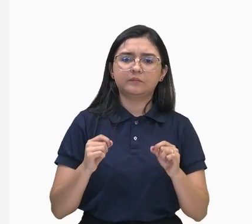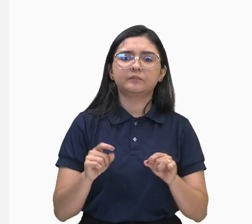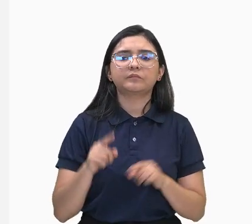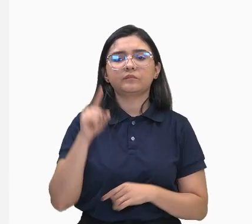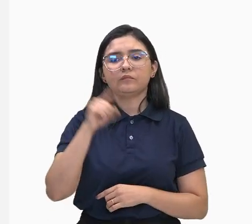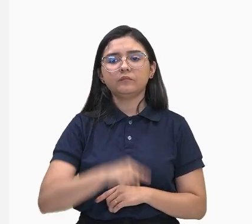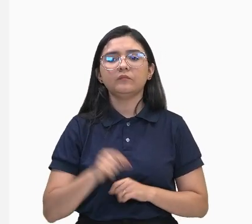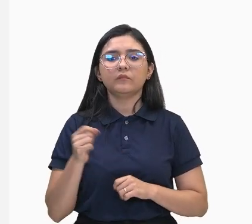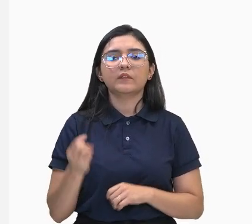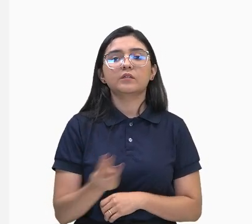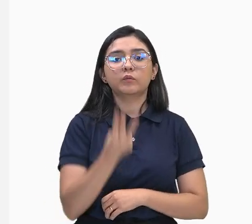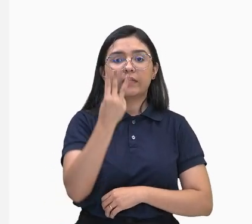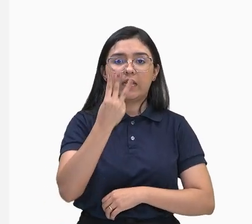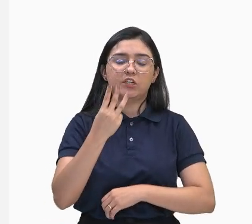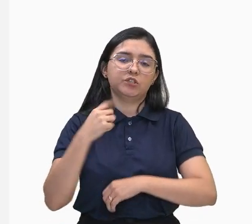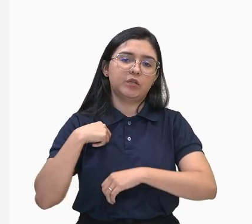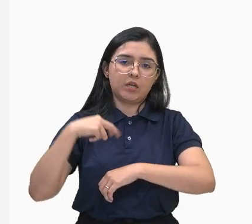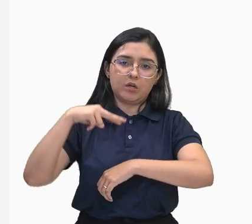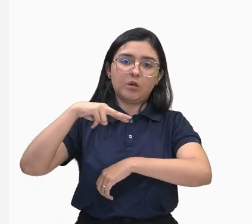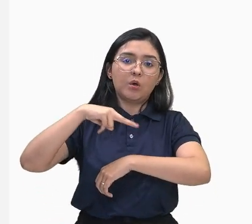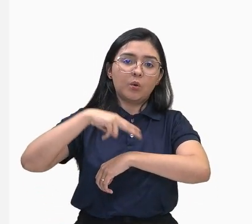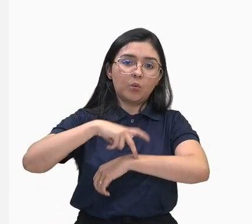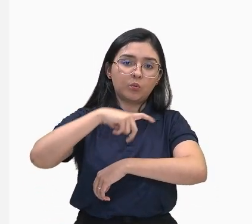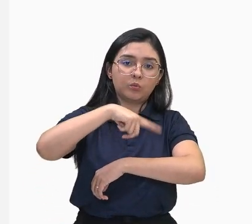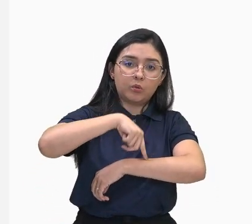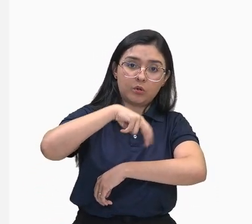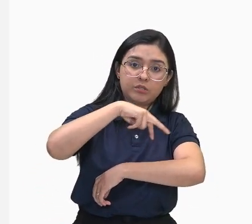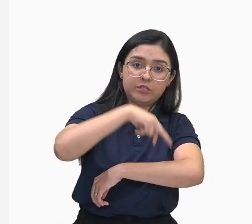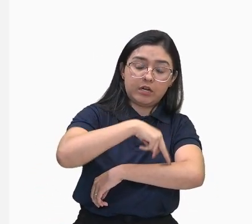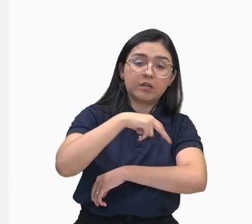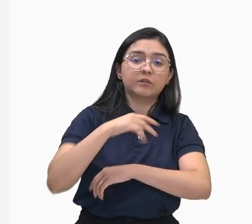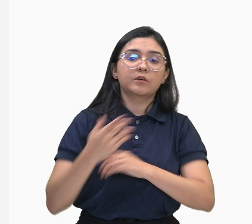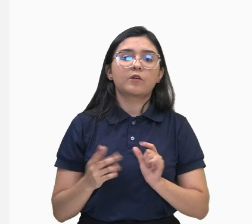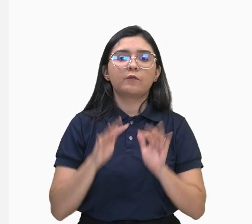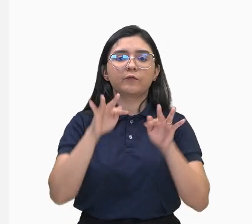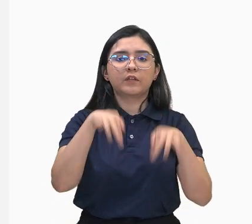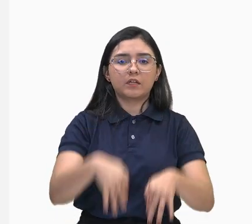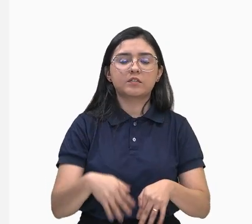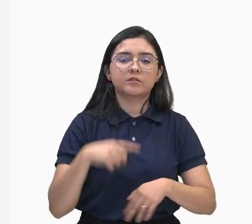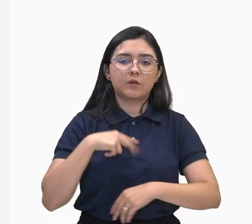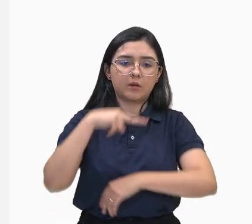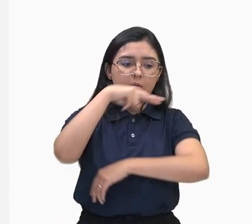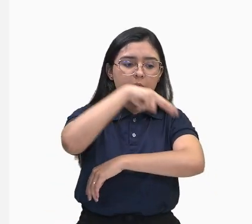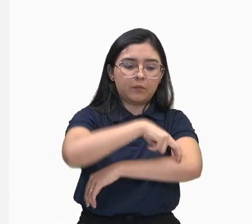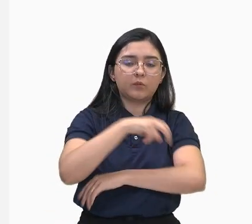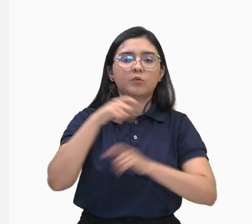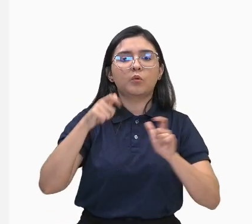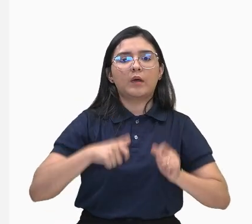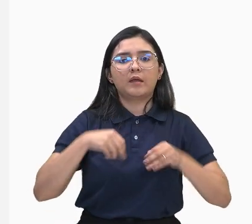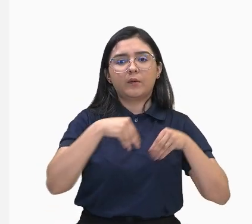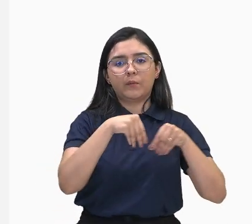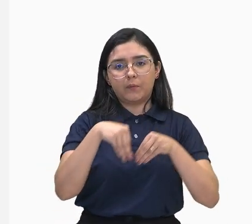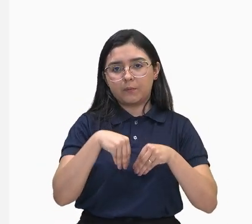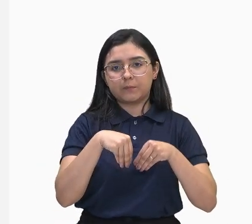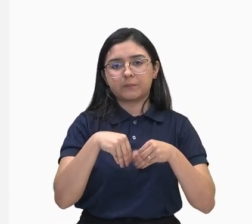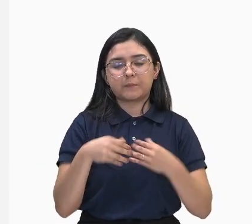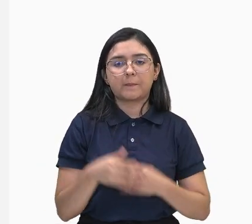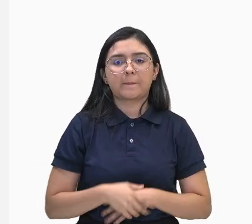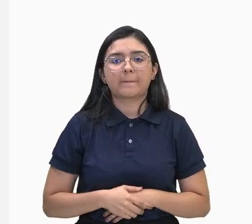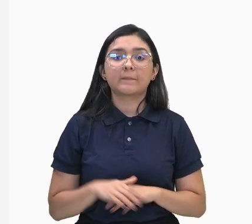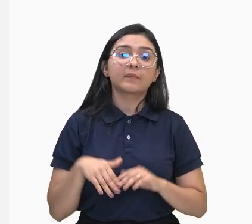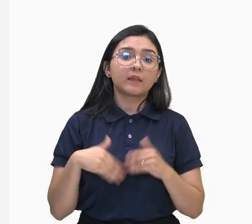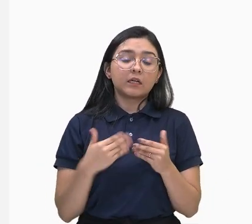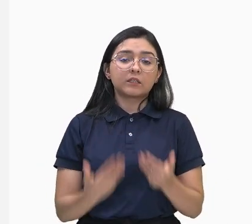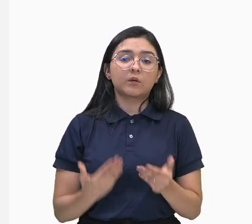combinação de 3 saltos sucessivos que terminam com a queda em uma caixa de areia. A prova,